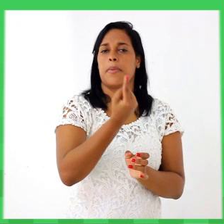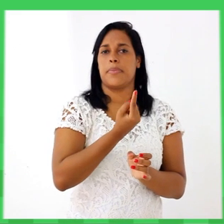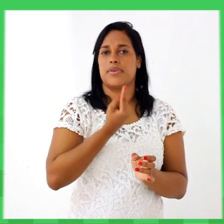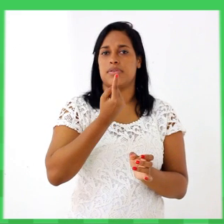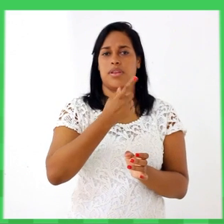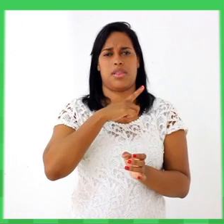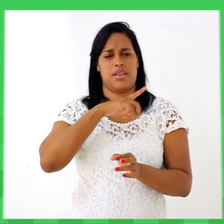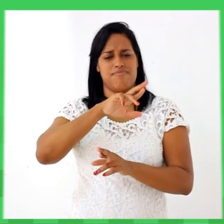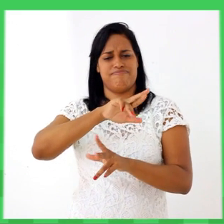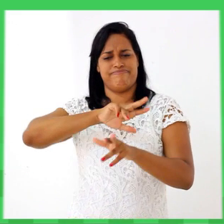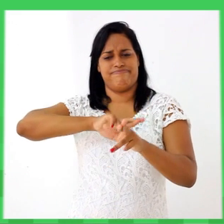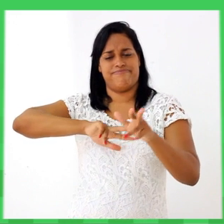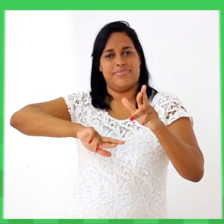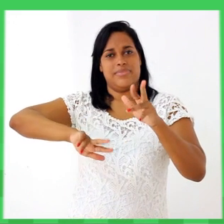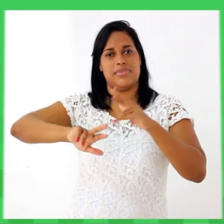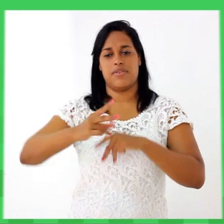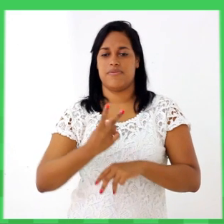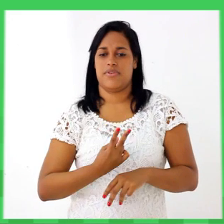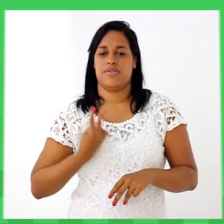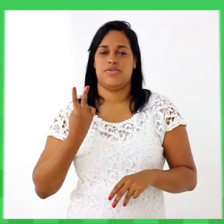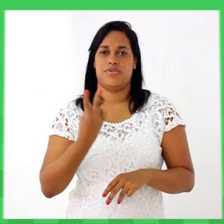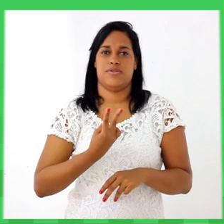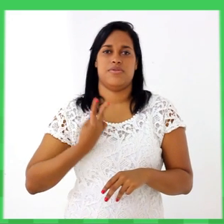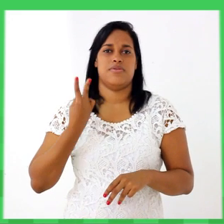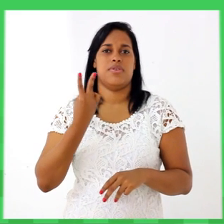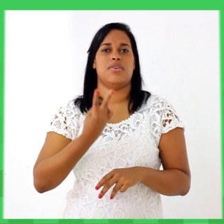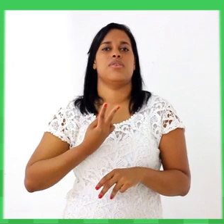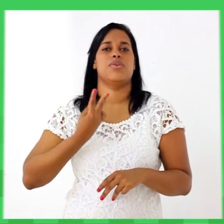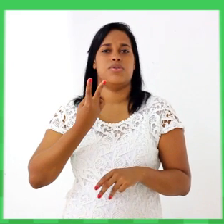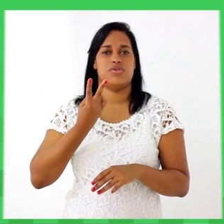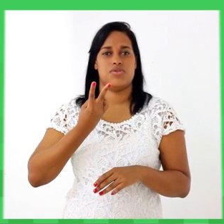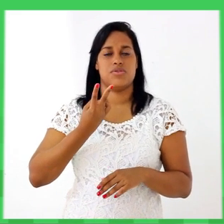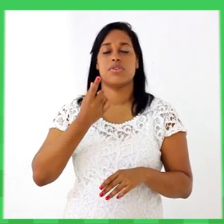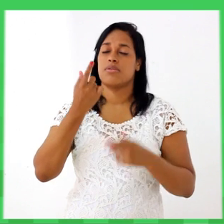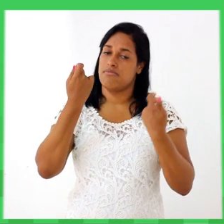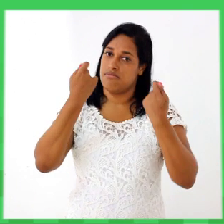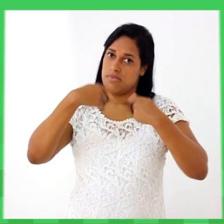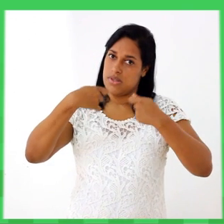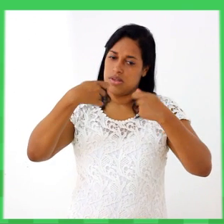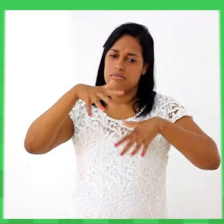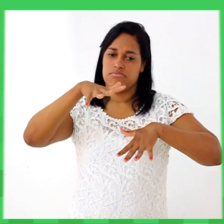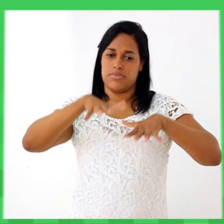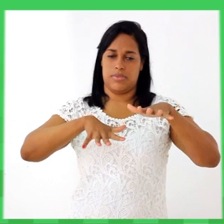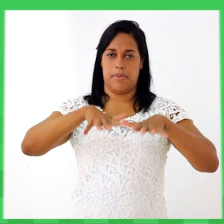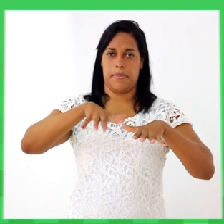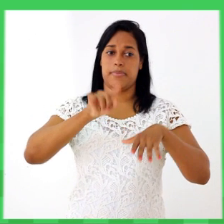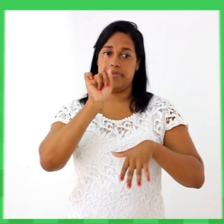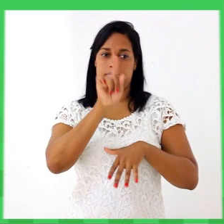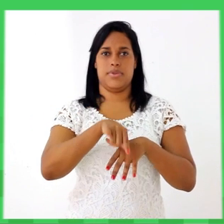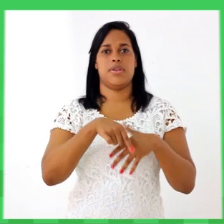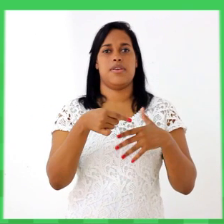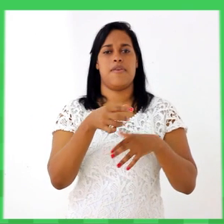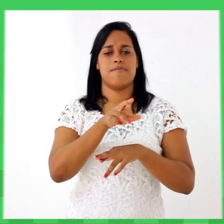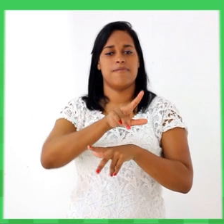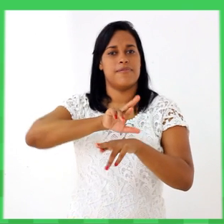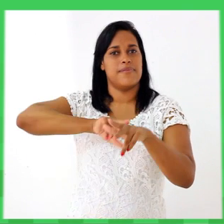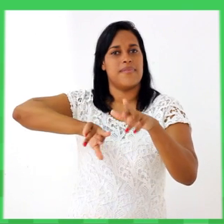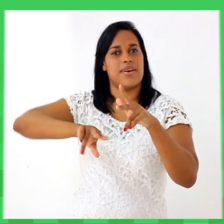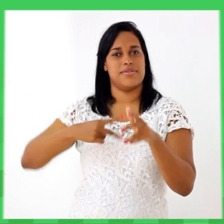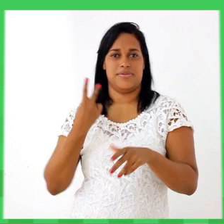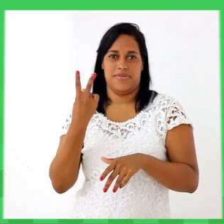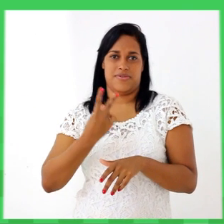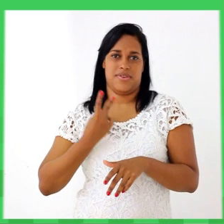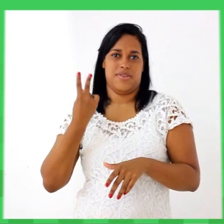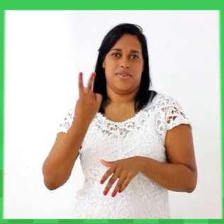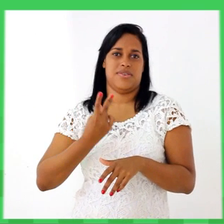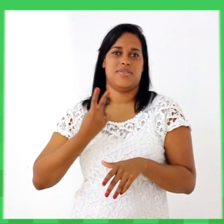temos vários valores, né, que são os dependentes, então chamamos esse atributo de multivalorado. E no caso